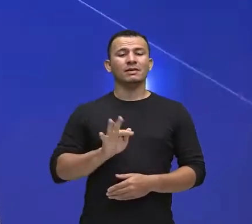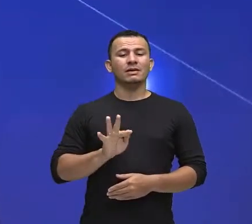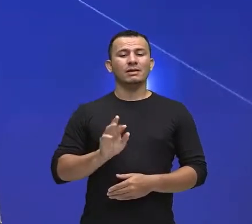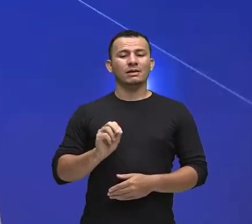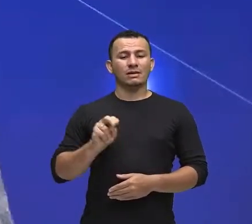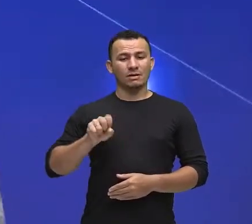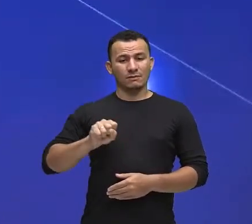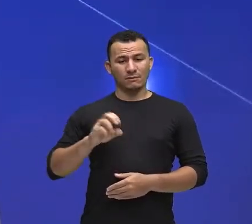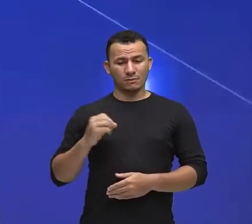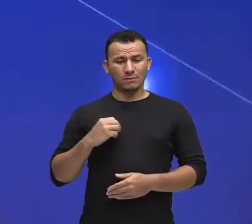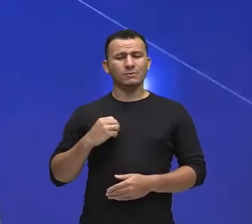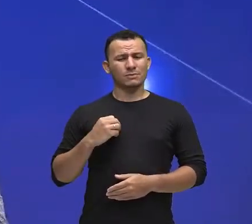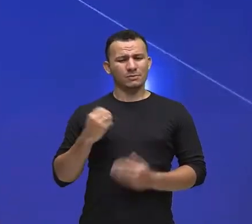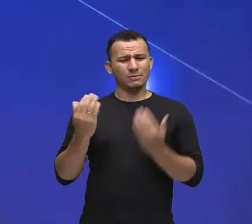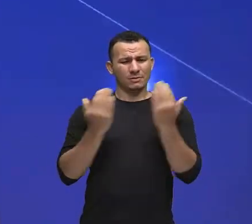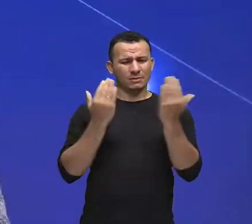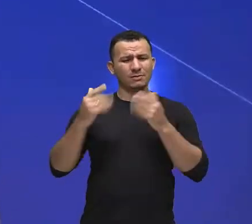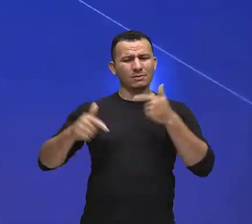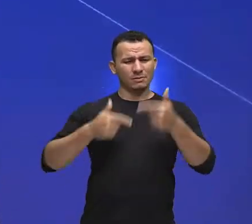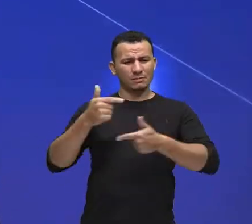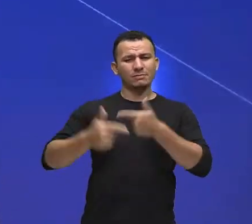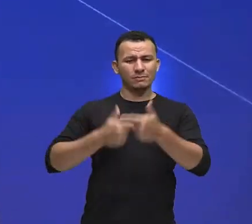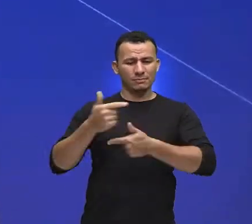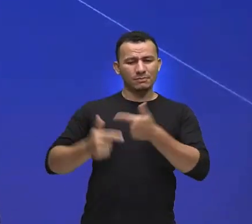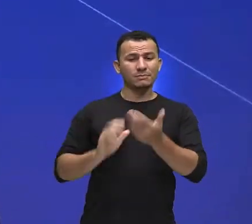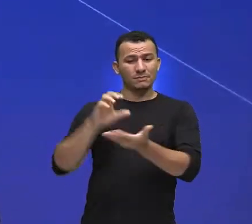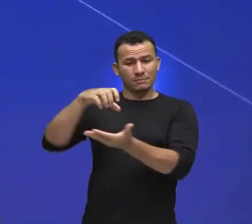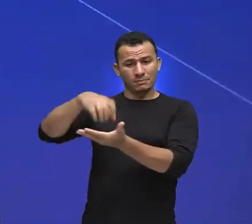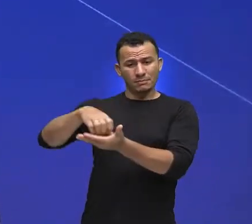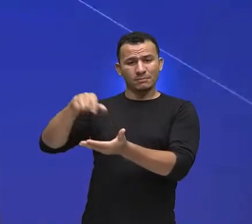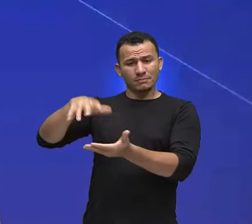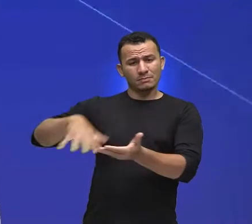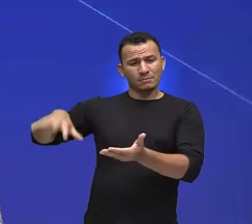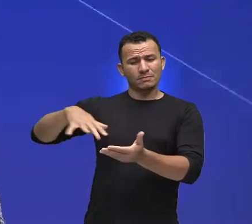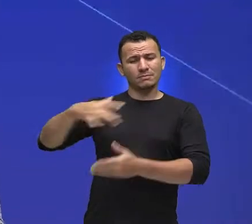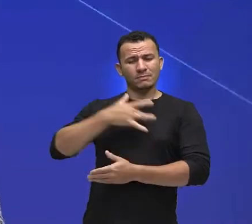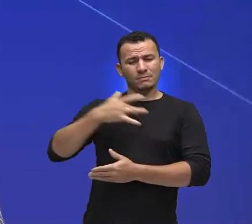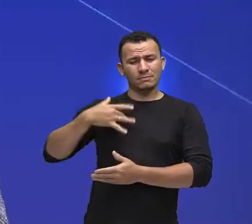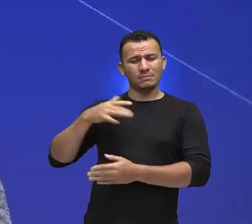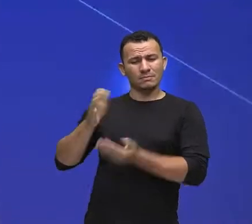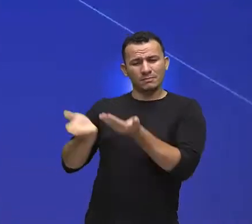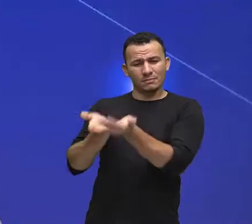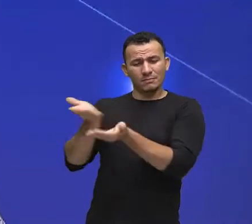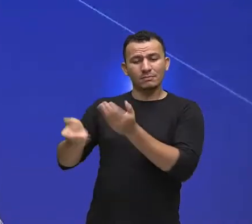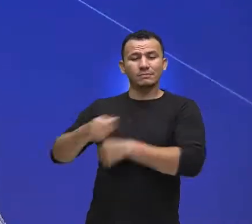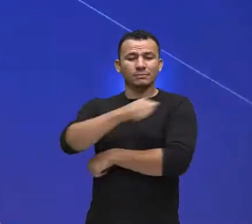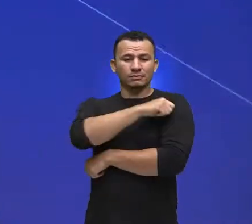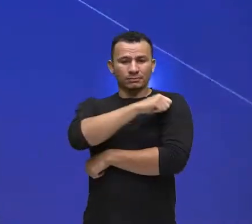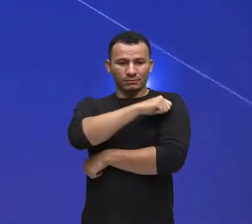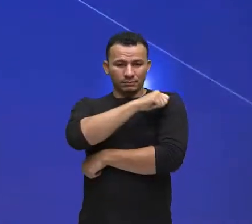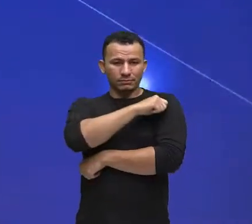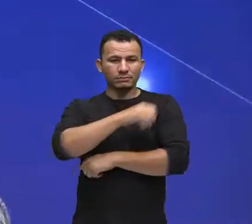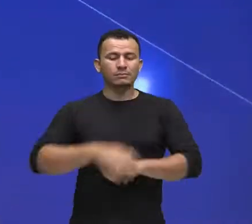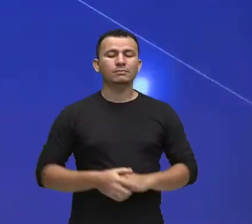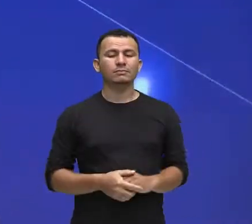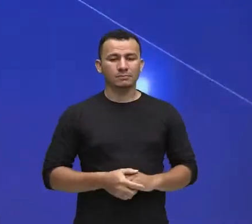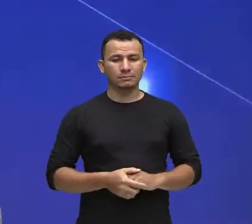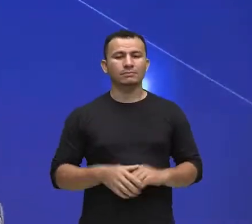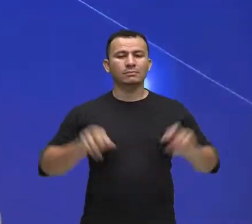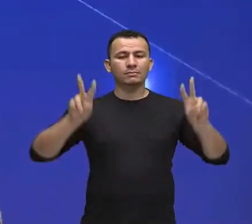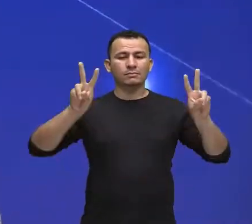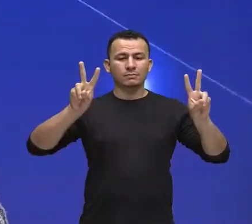compõe a equipe da CASP, que é de atenção psicossocial à saúde do aluno. E hoje estamos aqui trazendo alguns